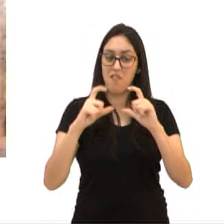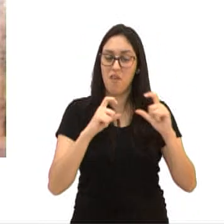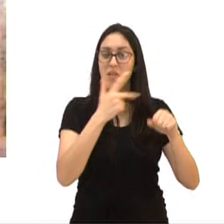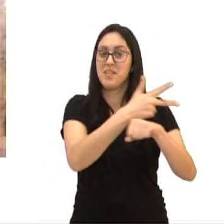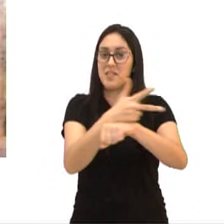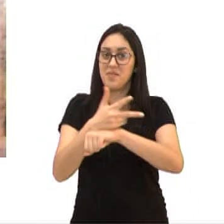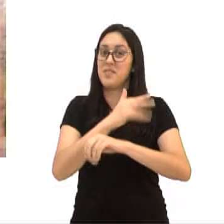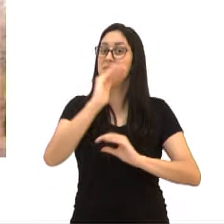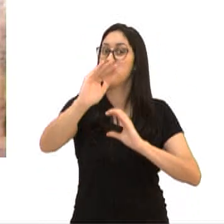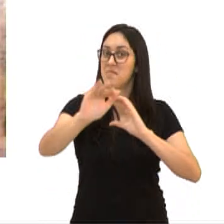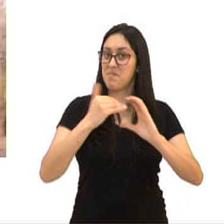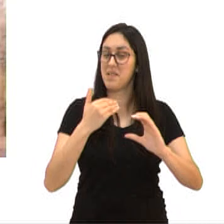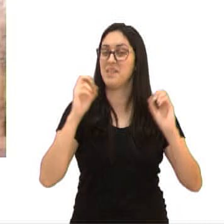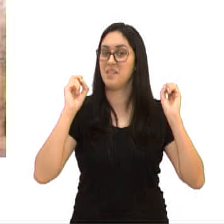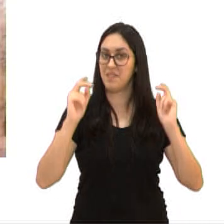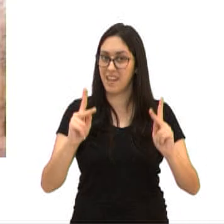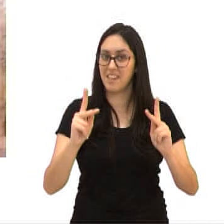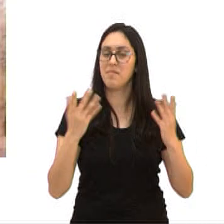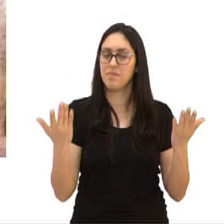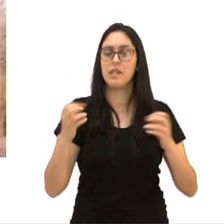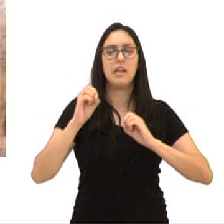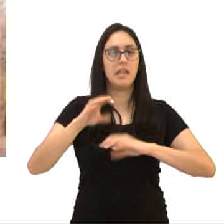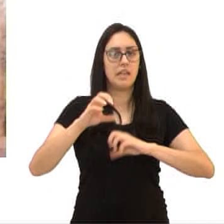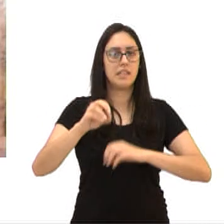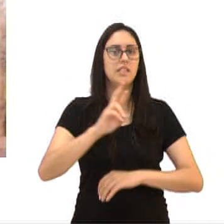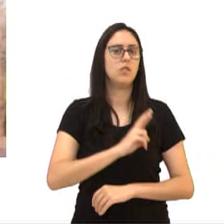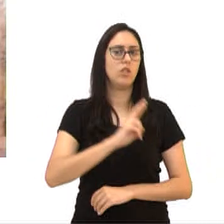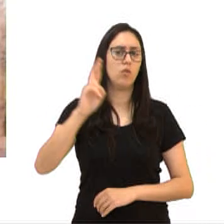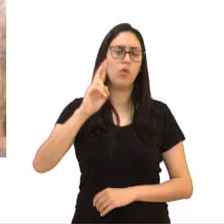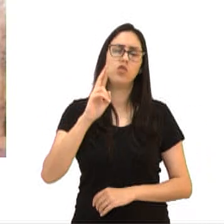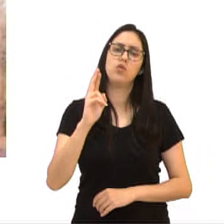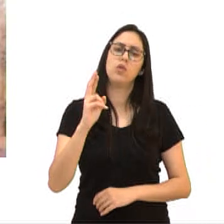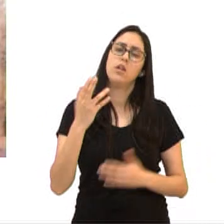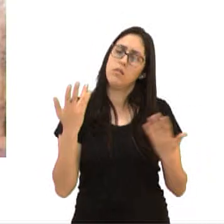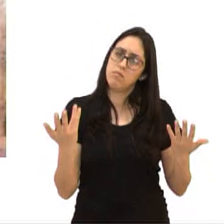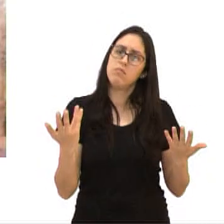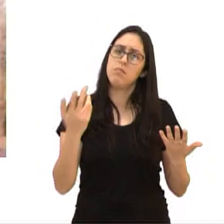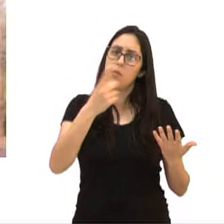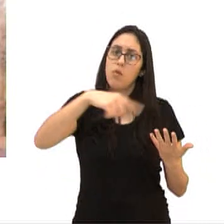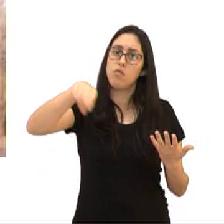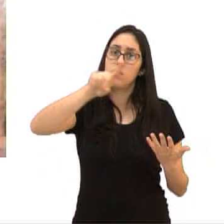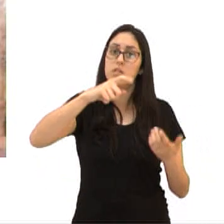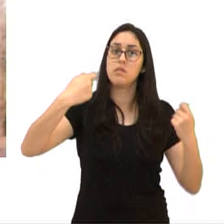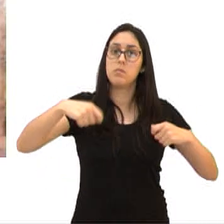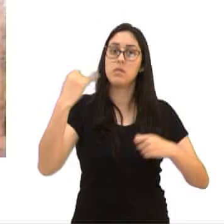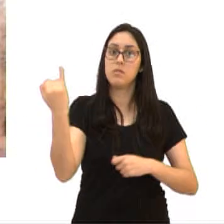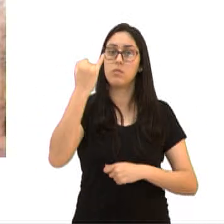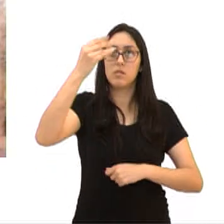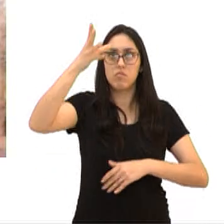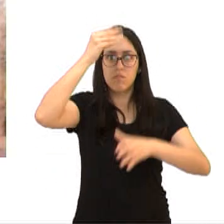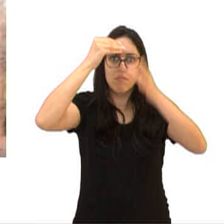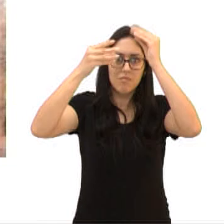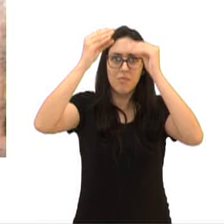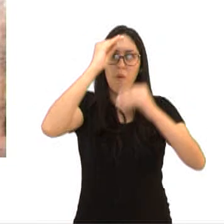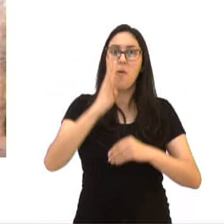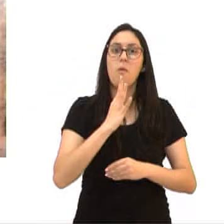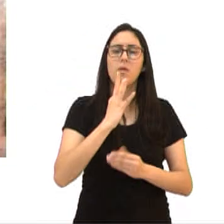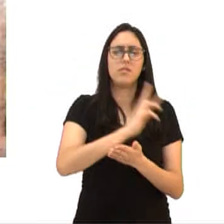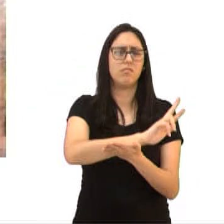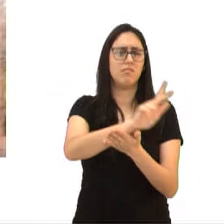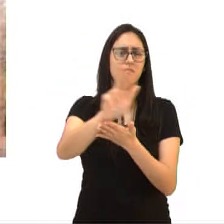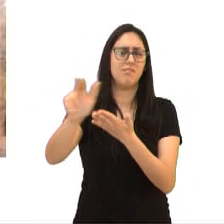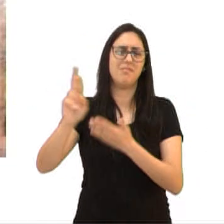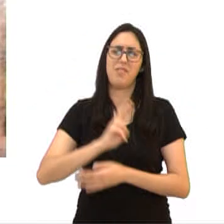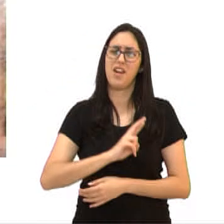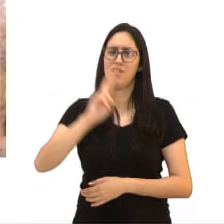maquete. Lembrando, ensino religioso, que não é aula de religião, trabalha o conhecimento sobre a diversidade cultural e